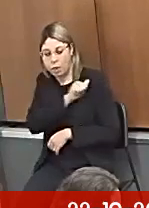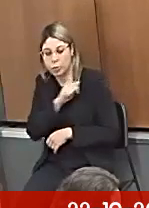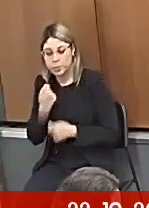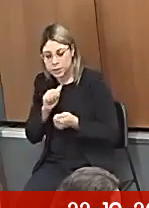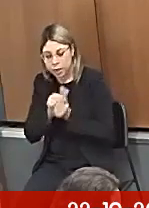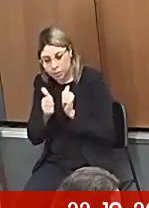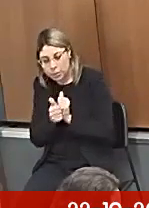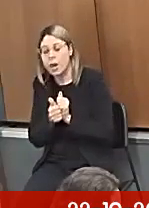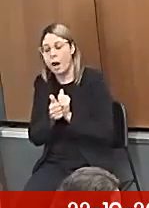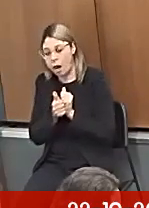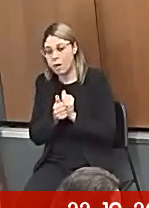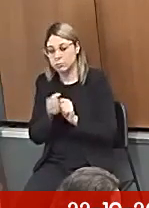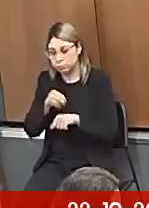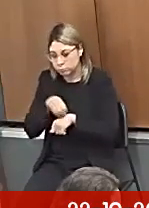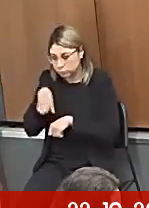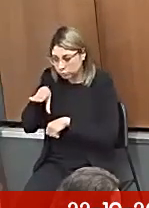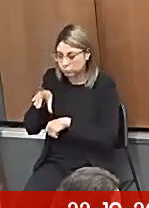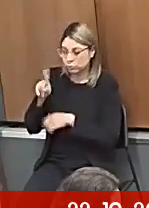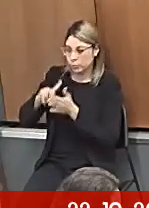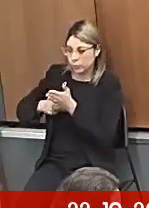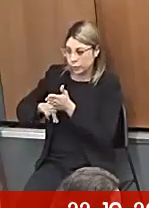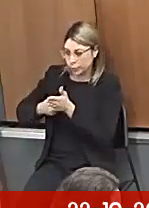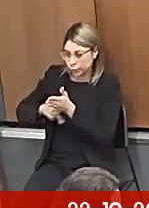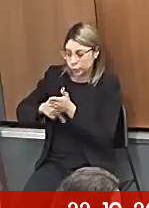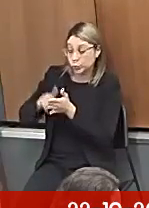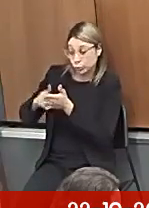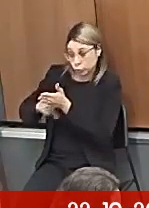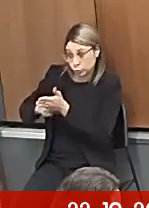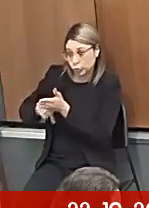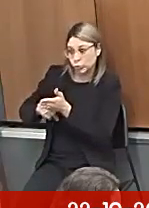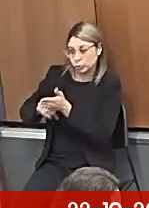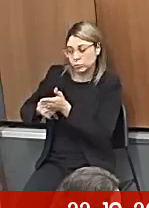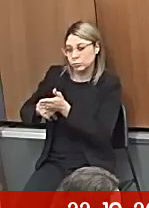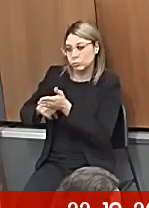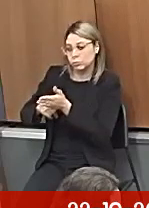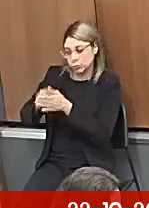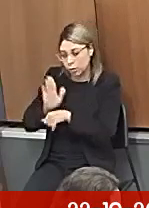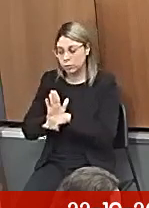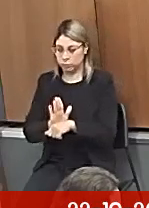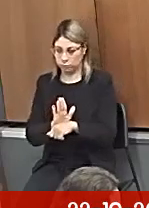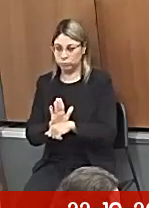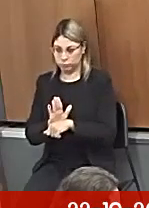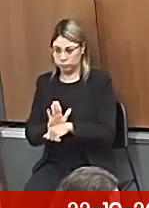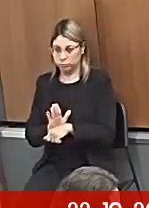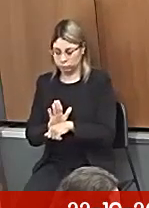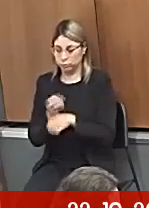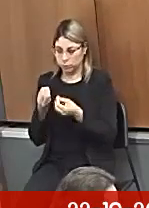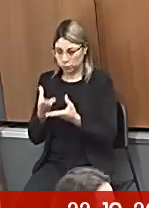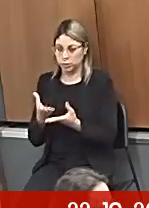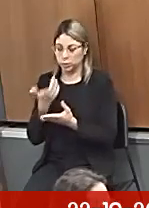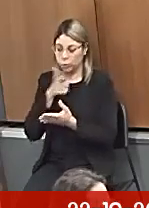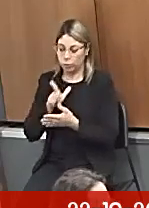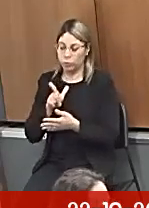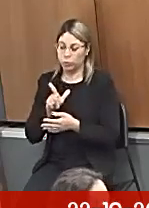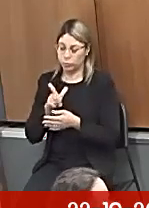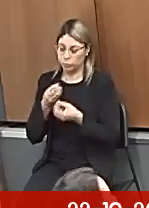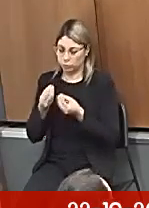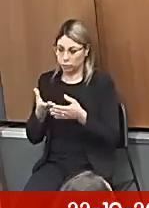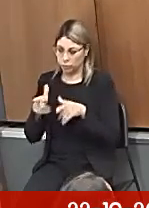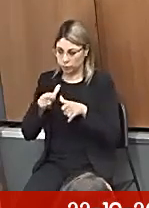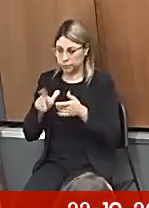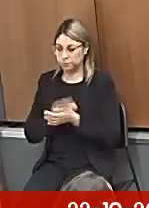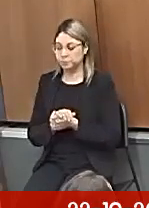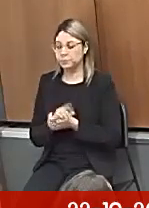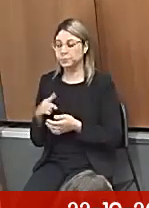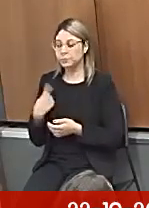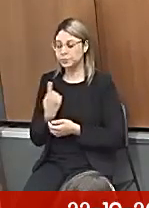ela encaminharia essa demanda para o sindicato e o sindicato precisaria esse apoio para que ela fornecesse esse serviço. Doutor Estevam, a